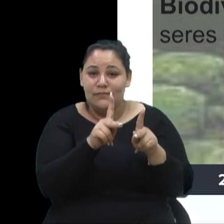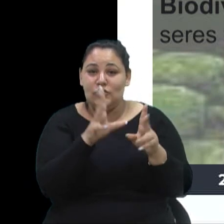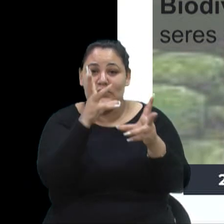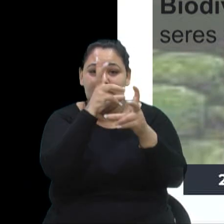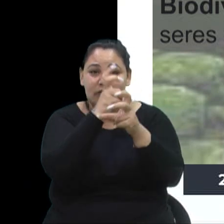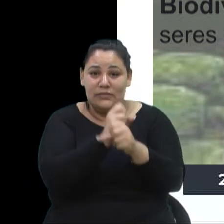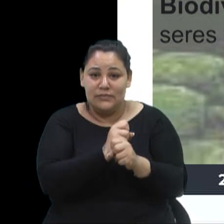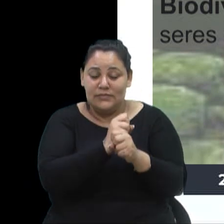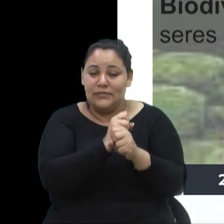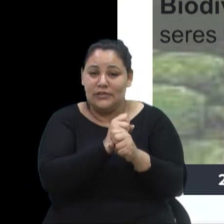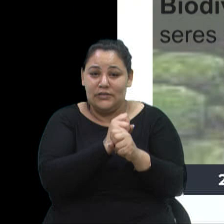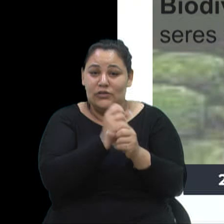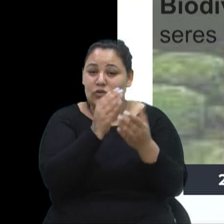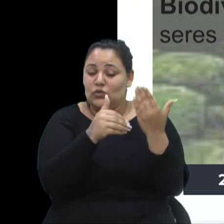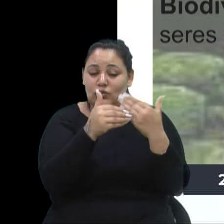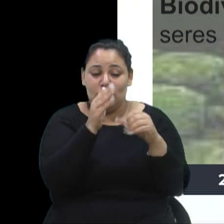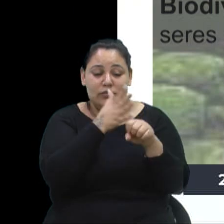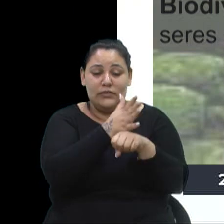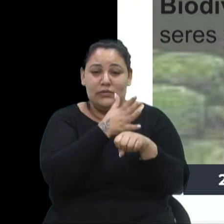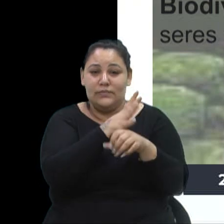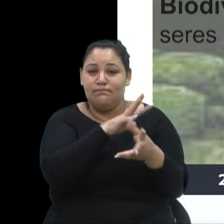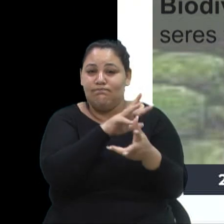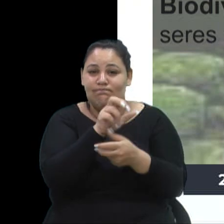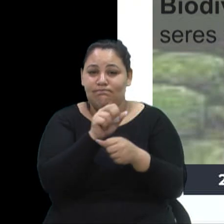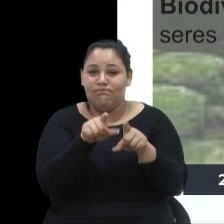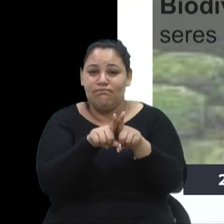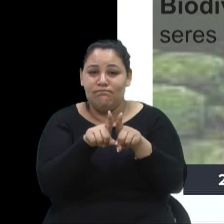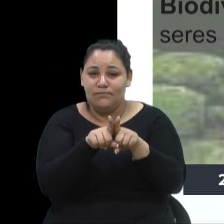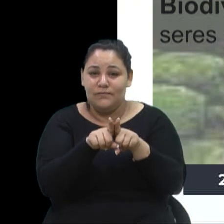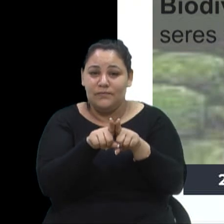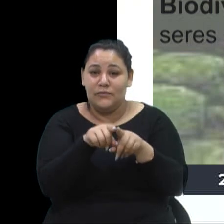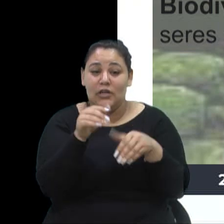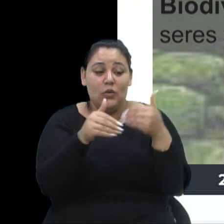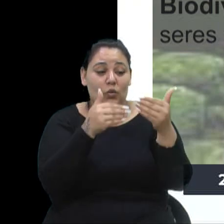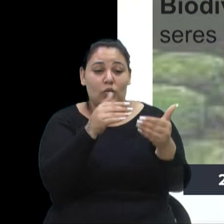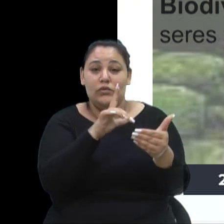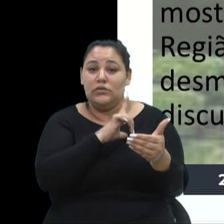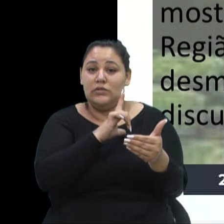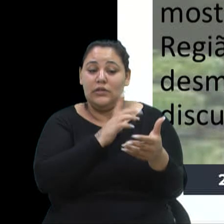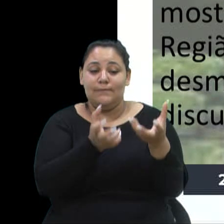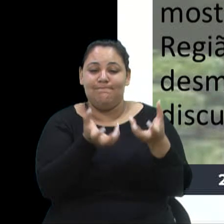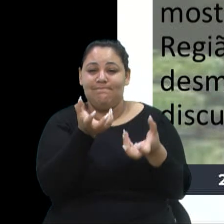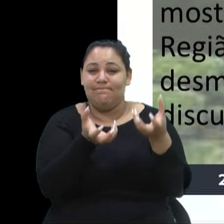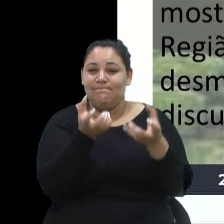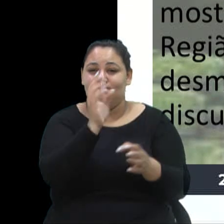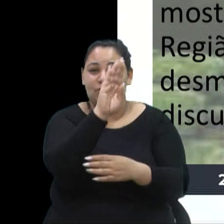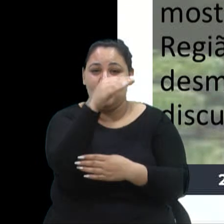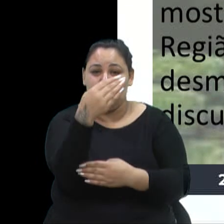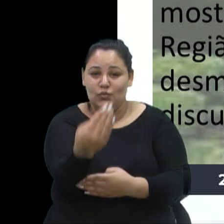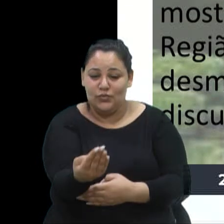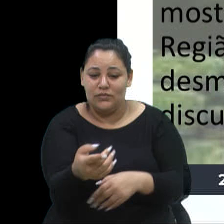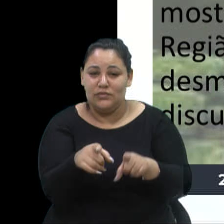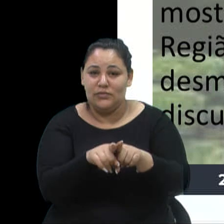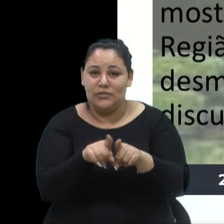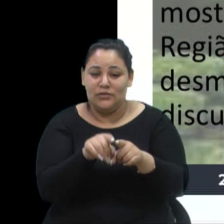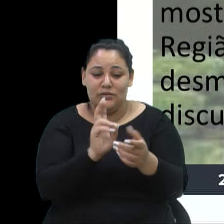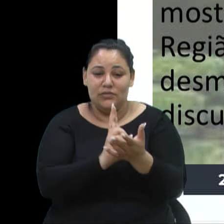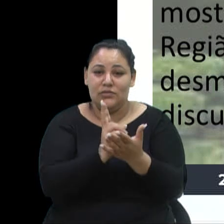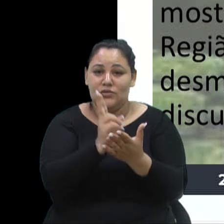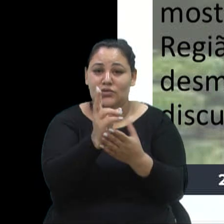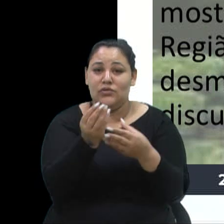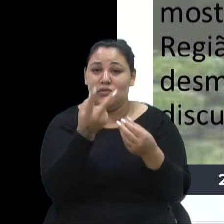e espaço. E quando existe queimadas e desmatamento em série, como